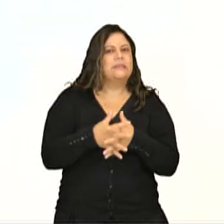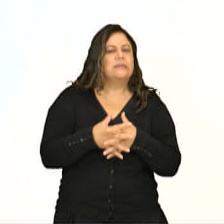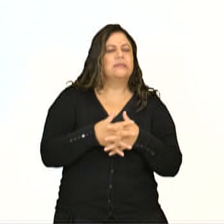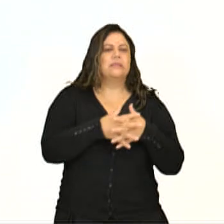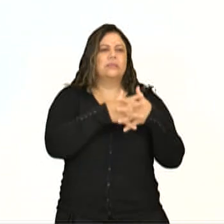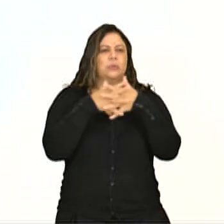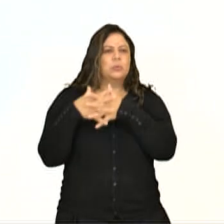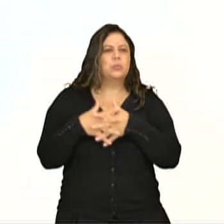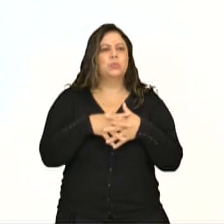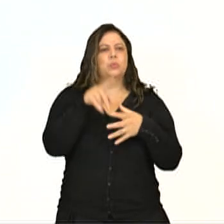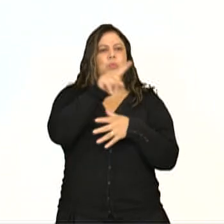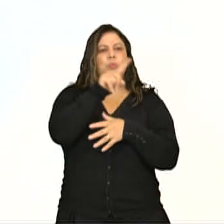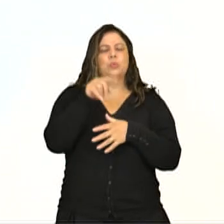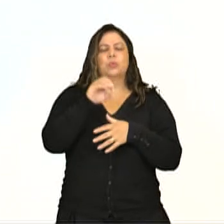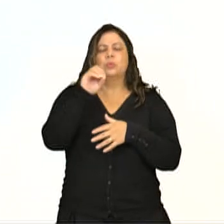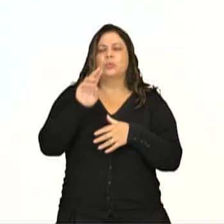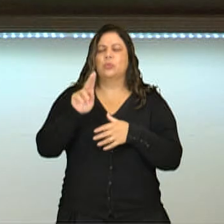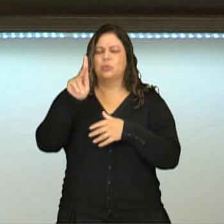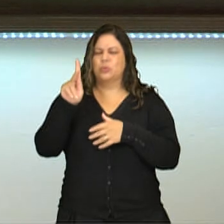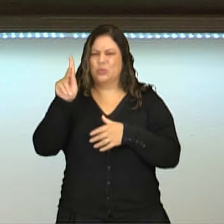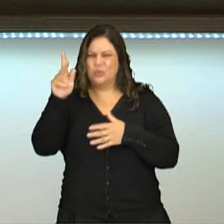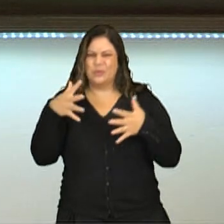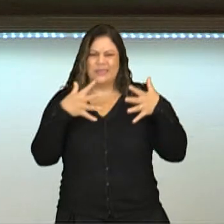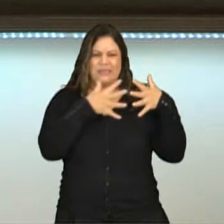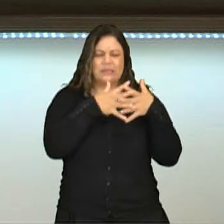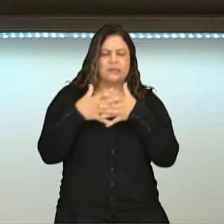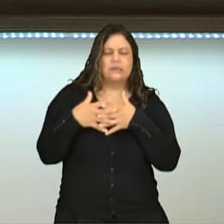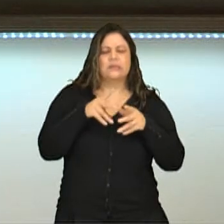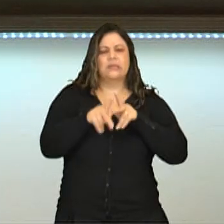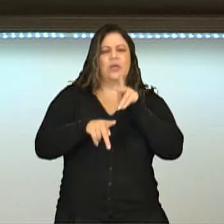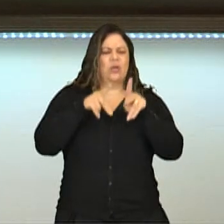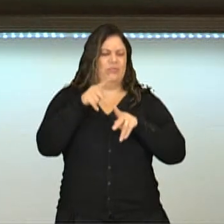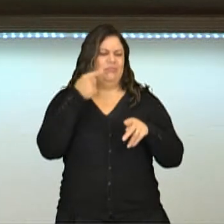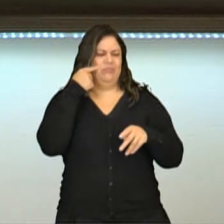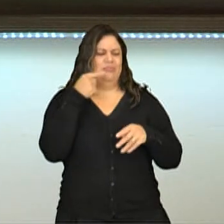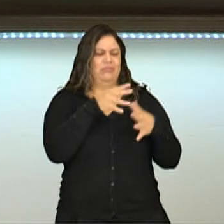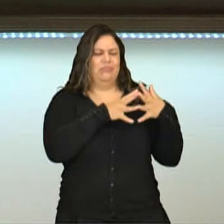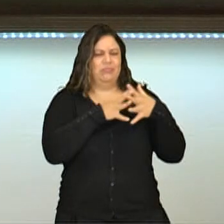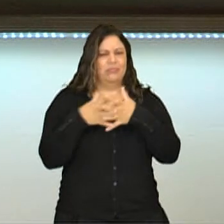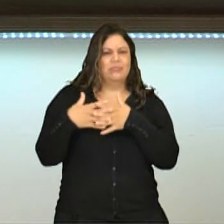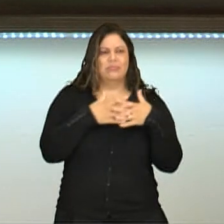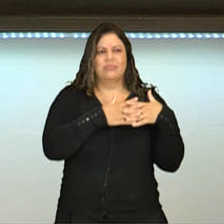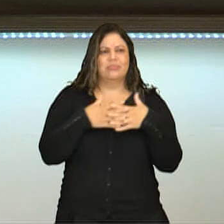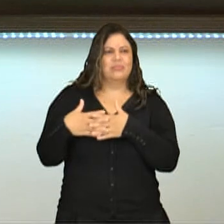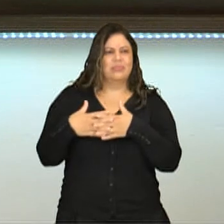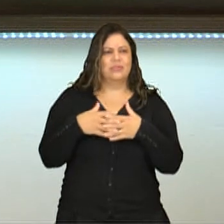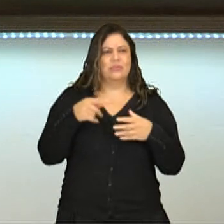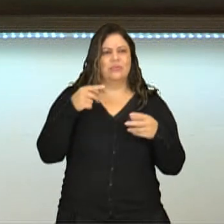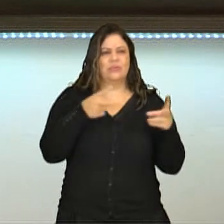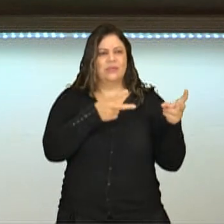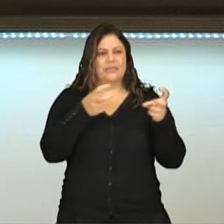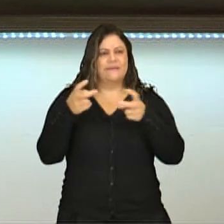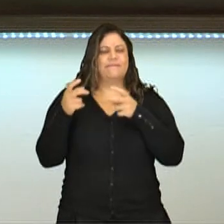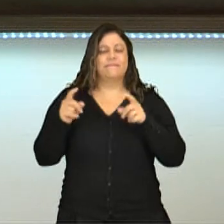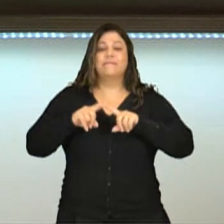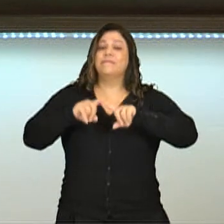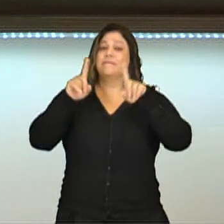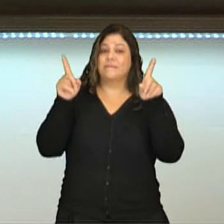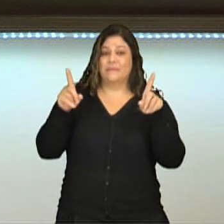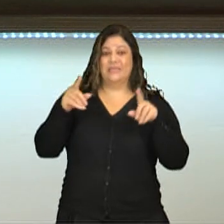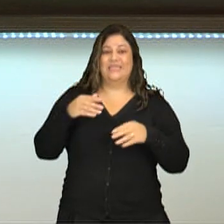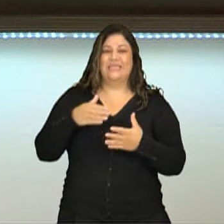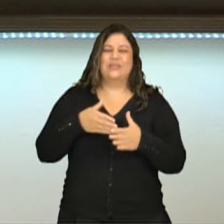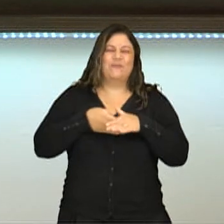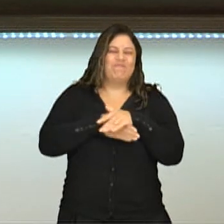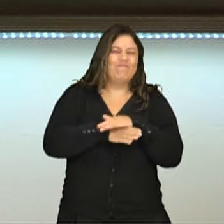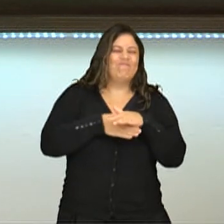zouk. Então, alguns povos mais desavisados, eles acabam confundindo a kizomba com o zouk. E isso incomoda